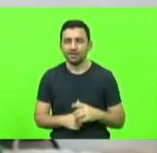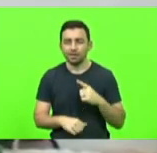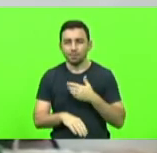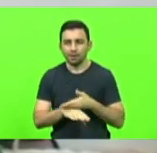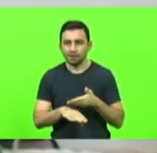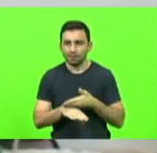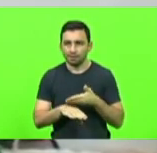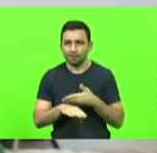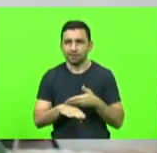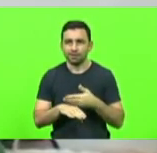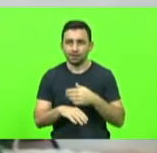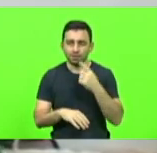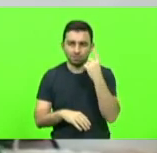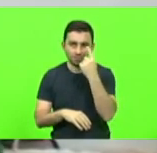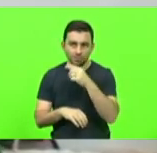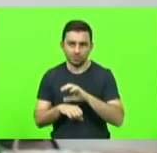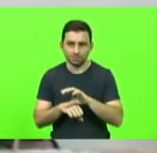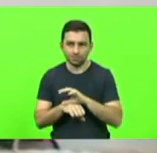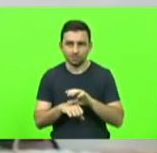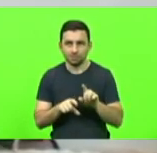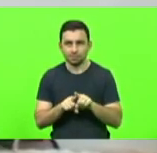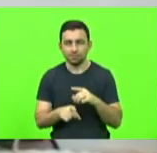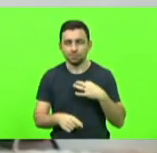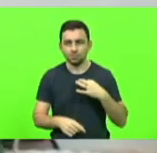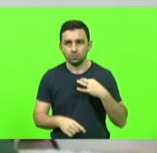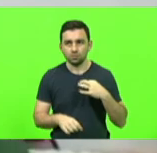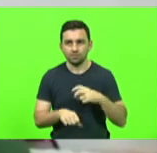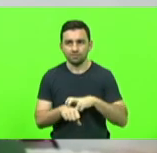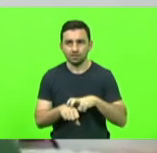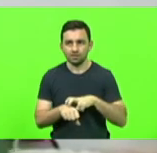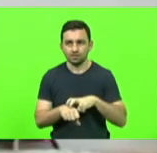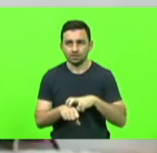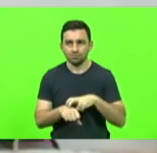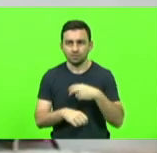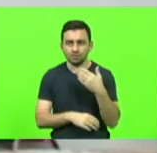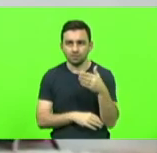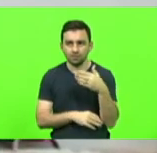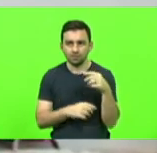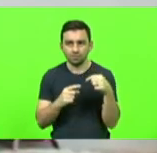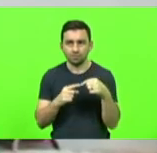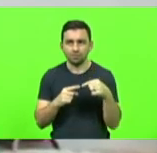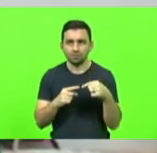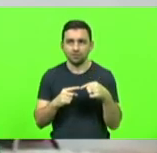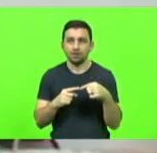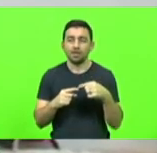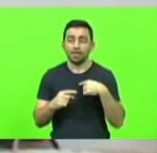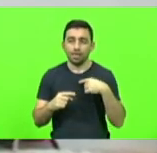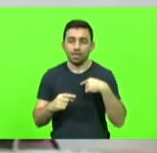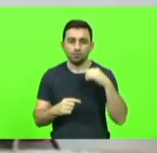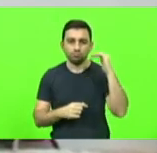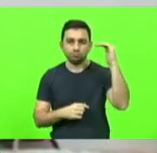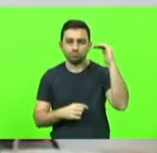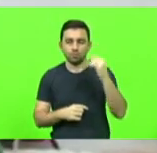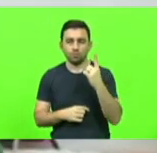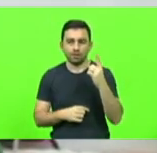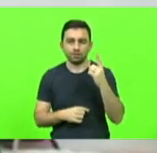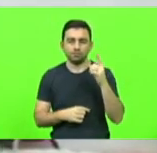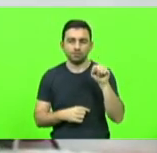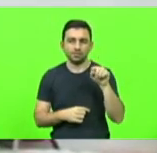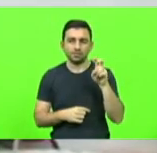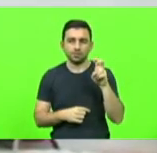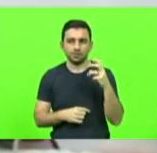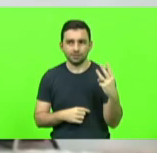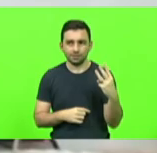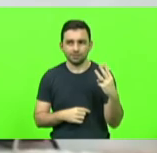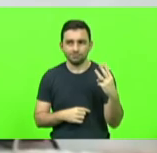olhos castanhos, estou usando uma blusa verde bandeira e tenho 1,53 m apenas.